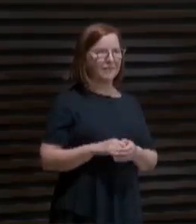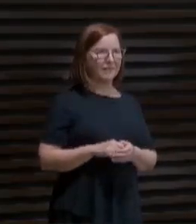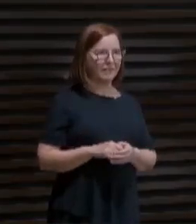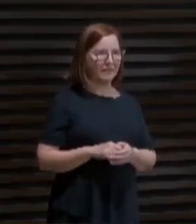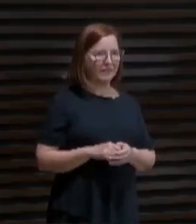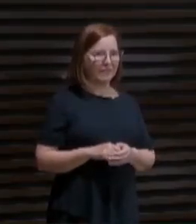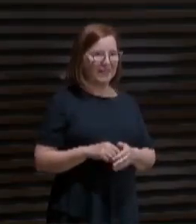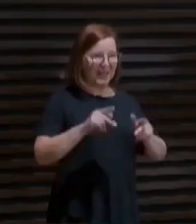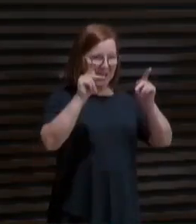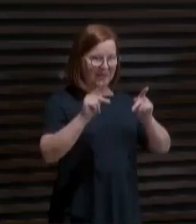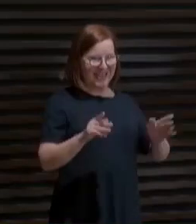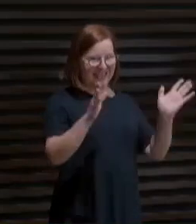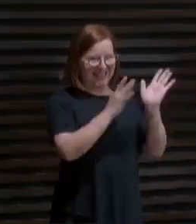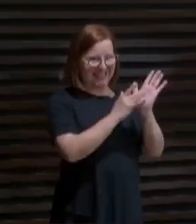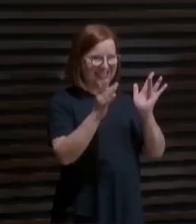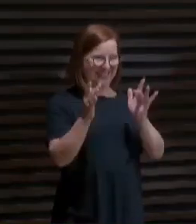a presença de Jesus.